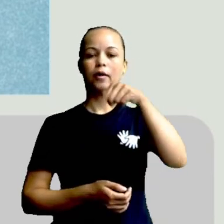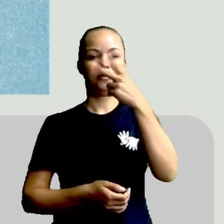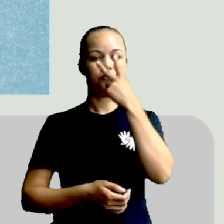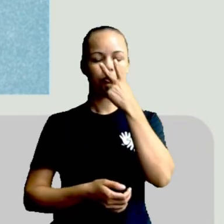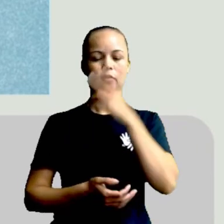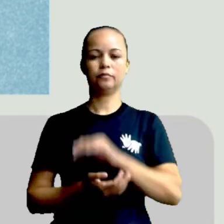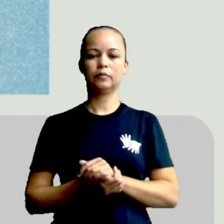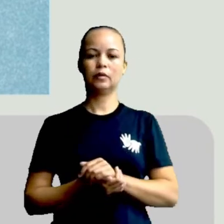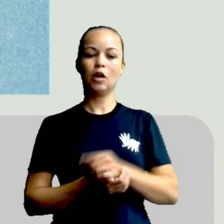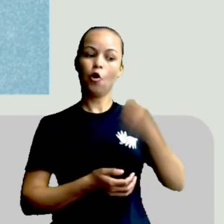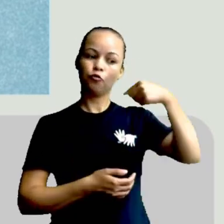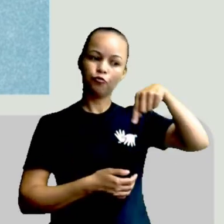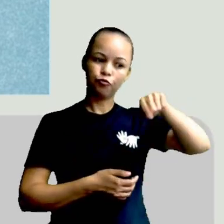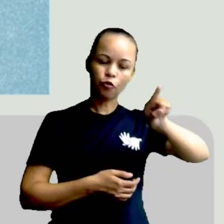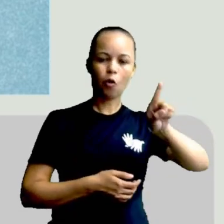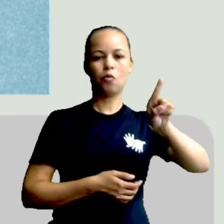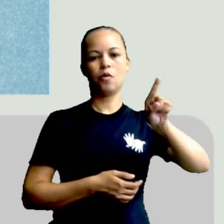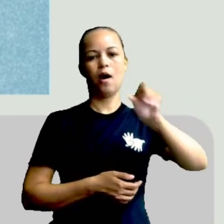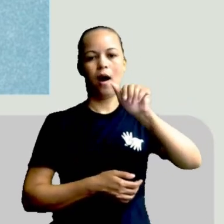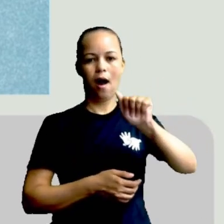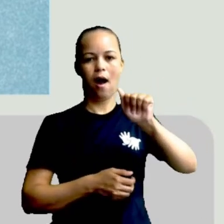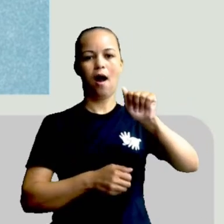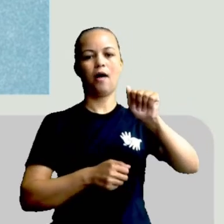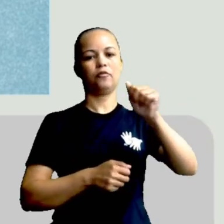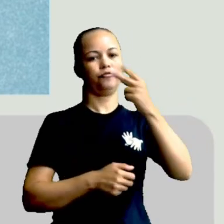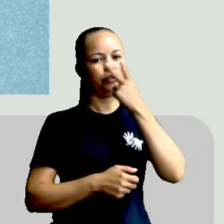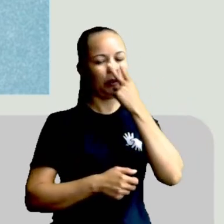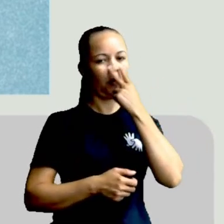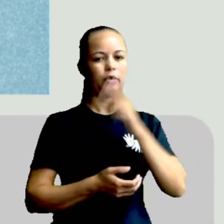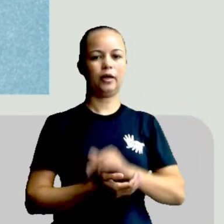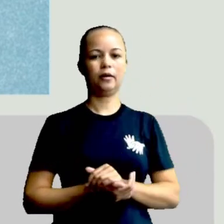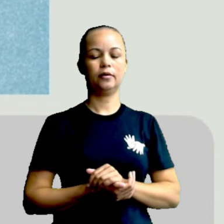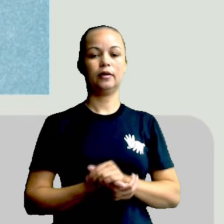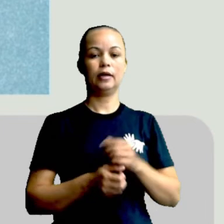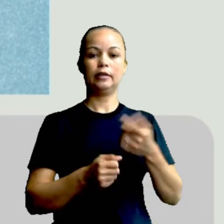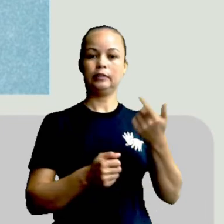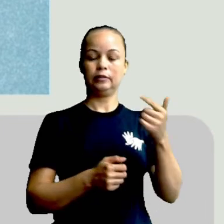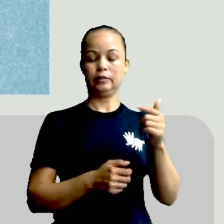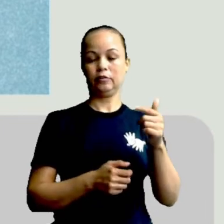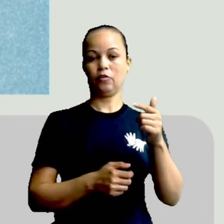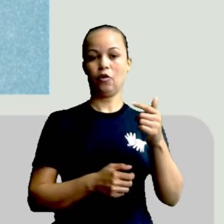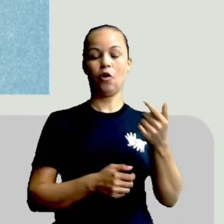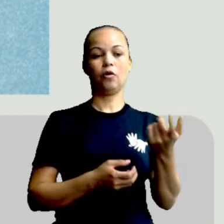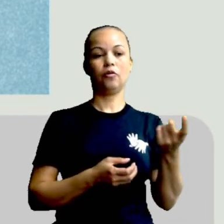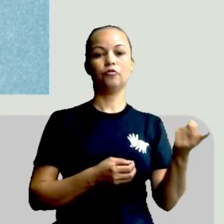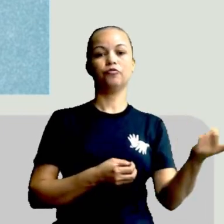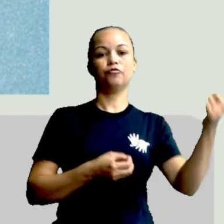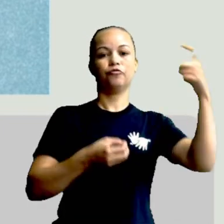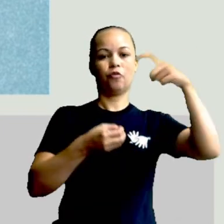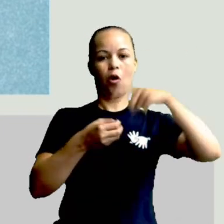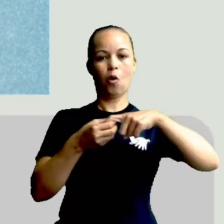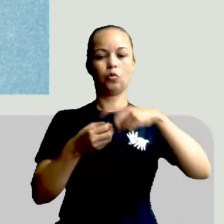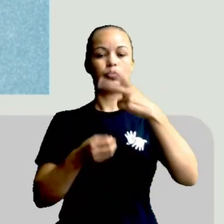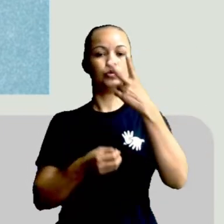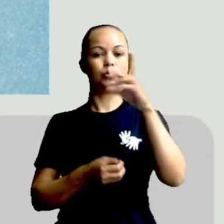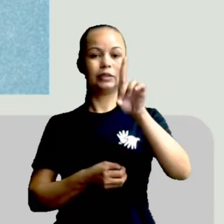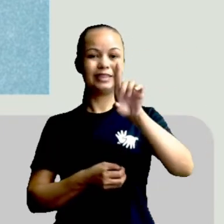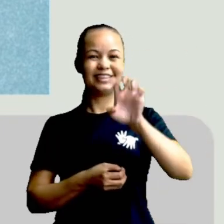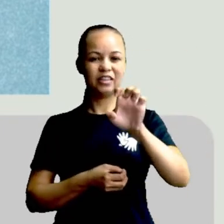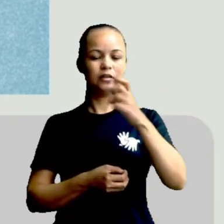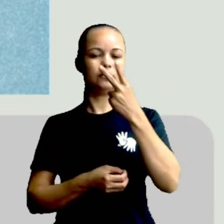vou a Vitória volto de Vitória então não tem prazo certo se fosse vou a Vitória volta da Vitória